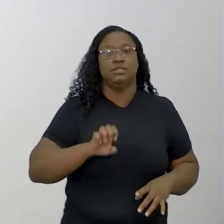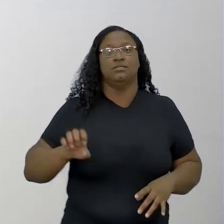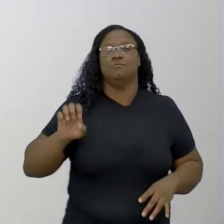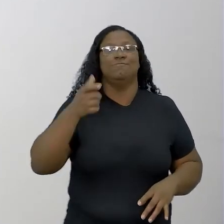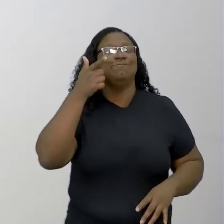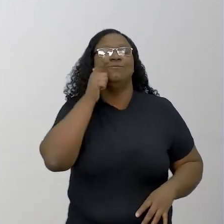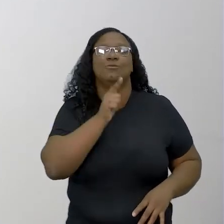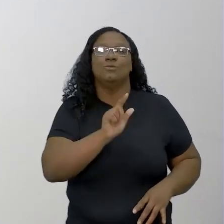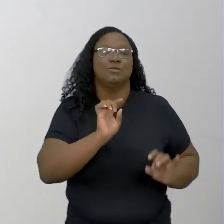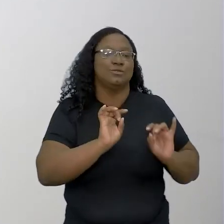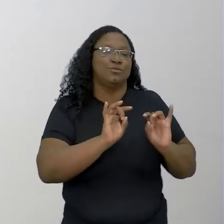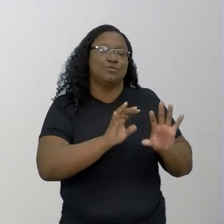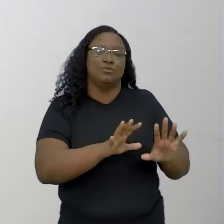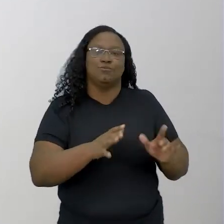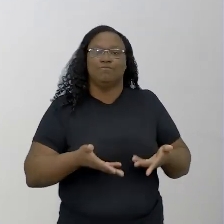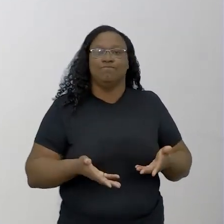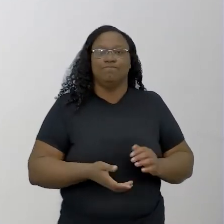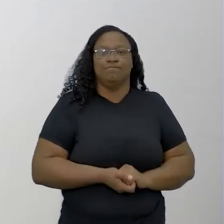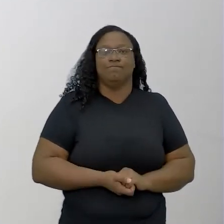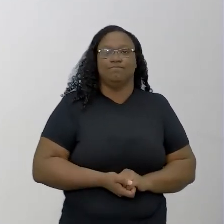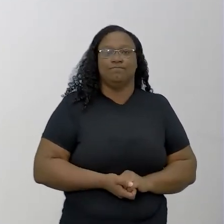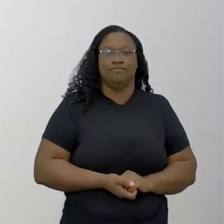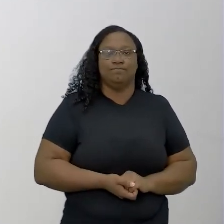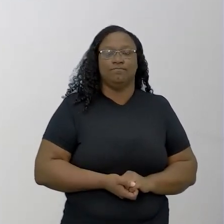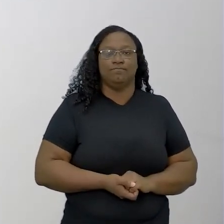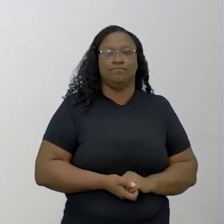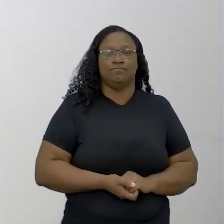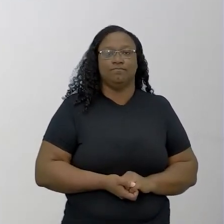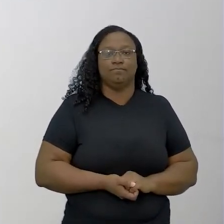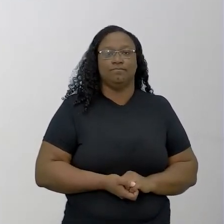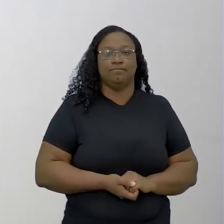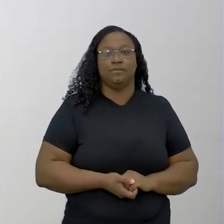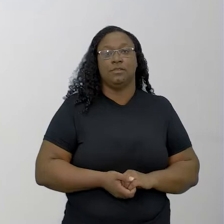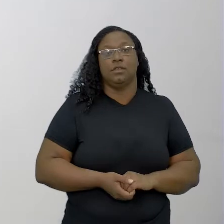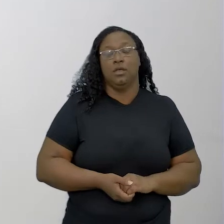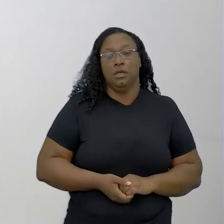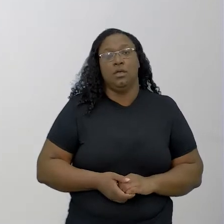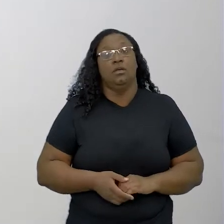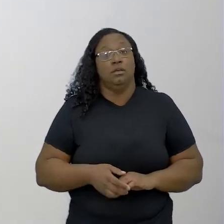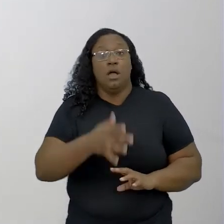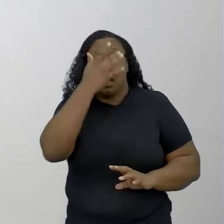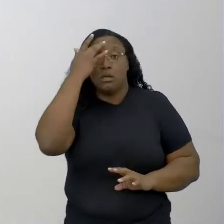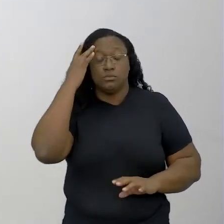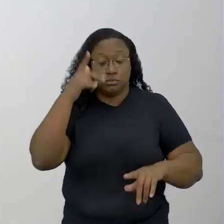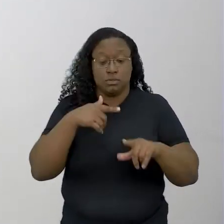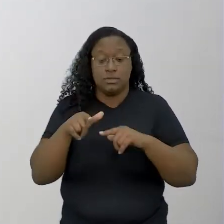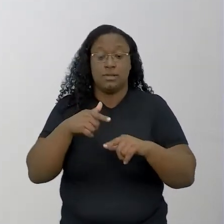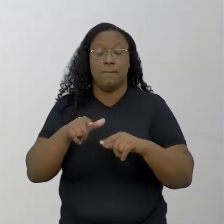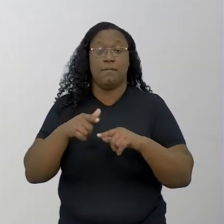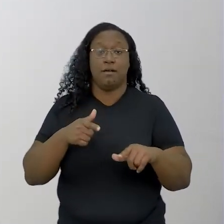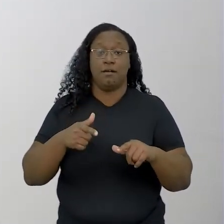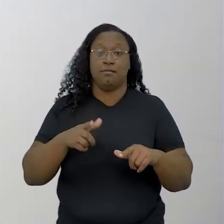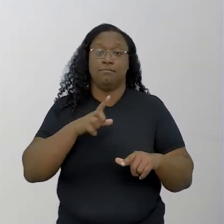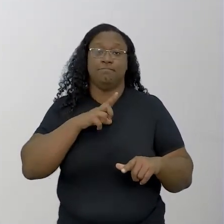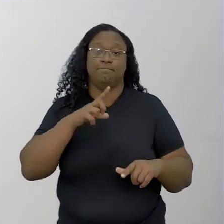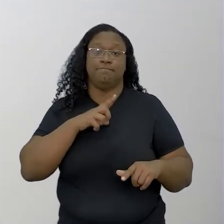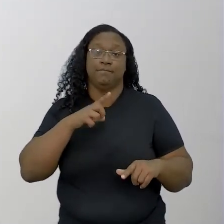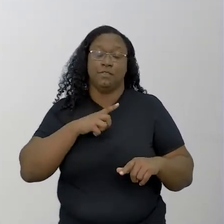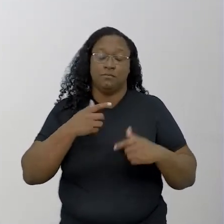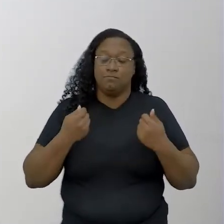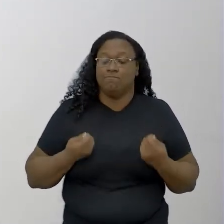atender, né? E de que as pessoas, uma vez que elas trabalham, etc., elas têm essas